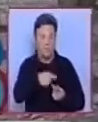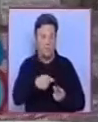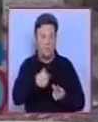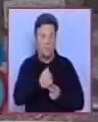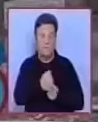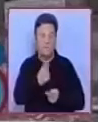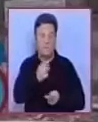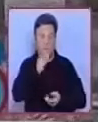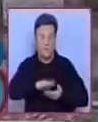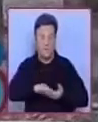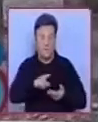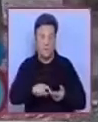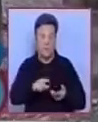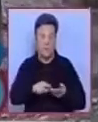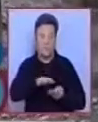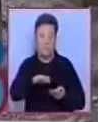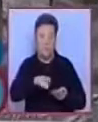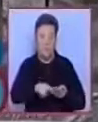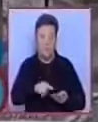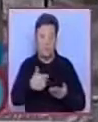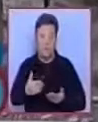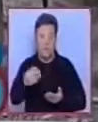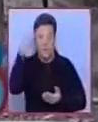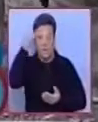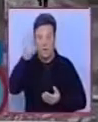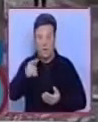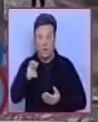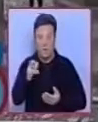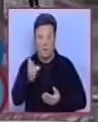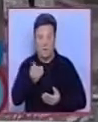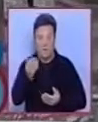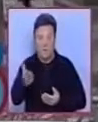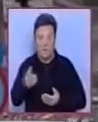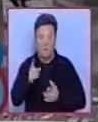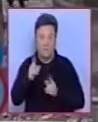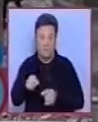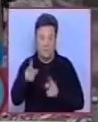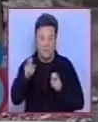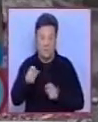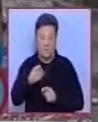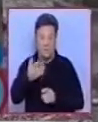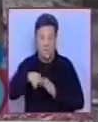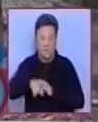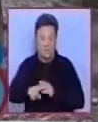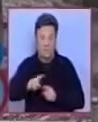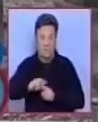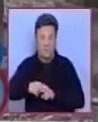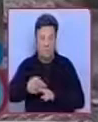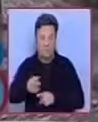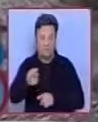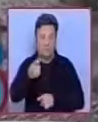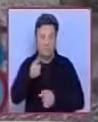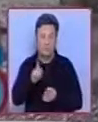nossa gastronomia, com as praias e, portanto, as aldeias, é isso, mas eu diria que este tema até vai mais profundo, toca mais na vida das